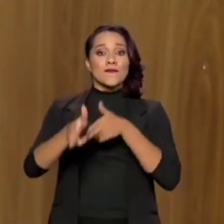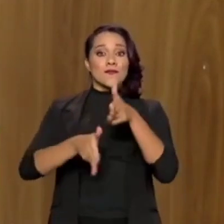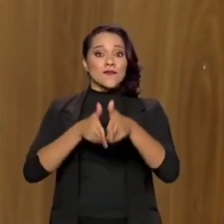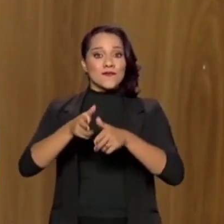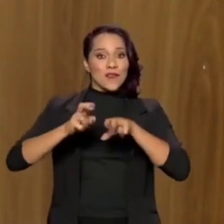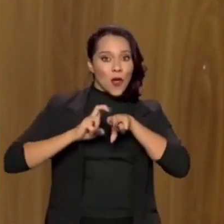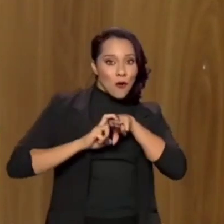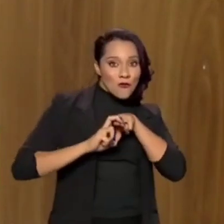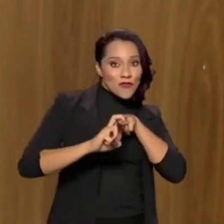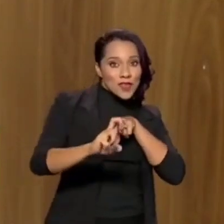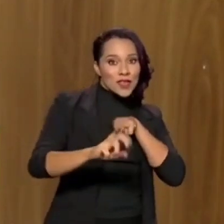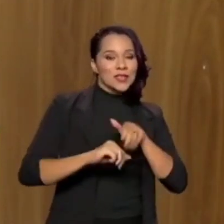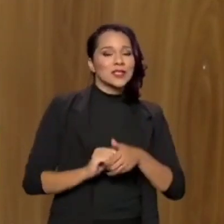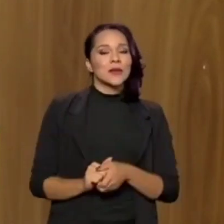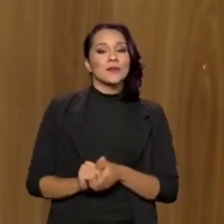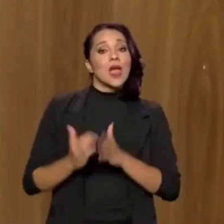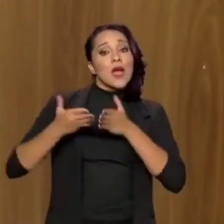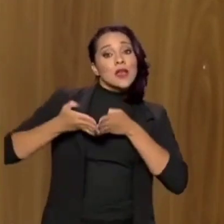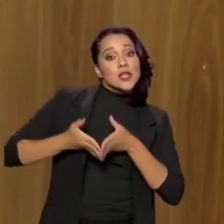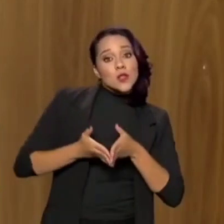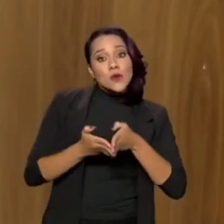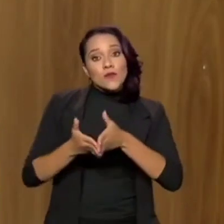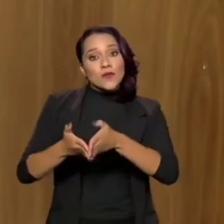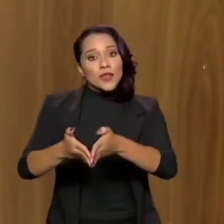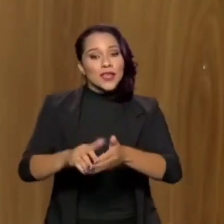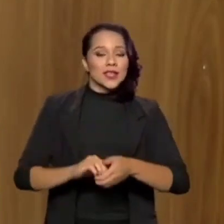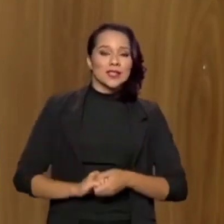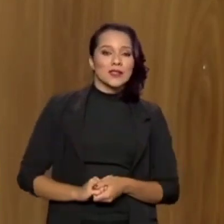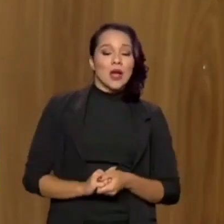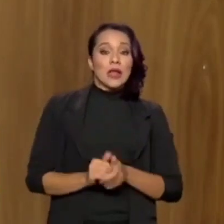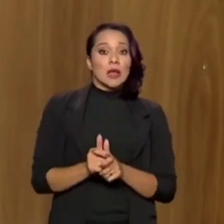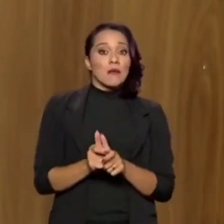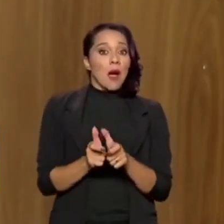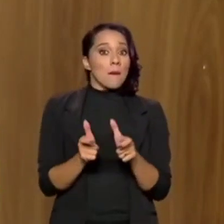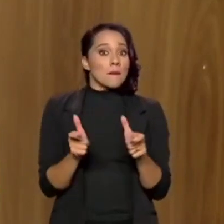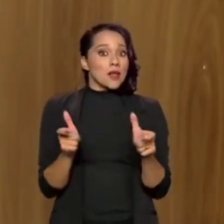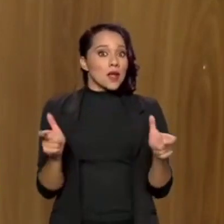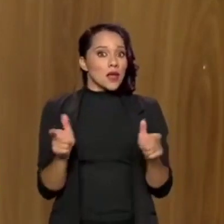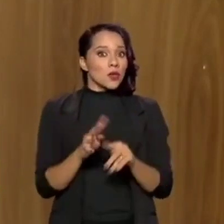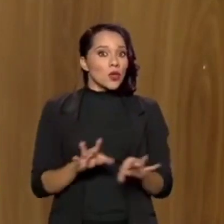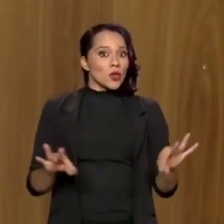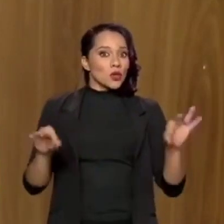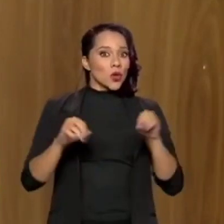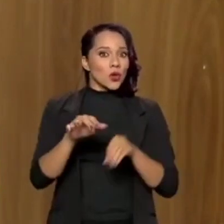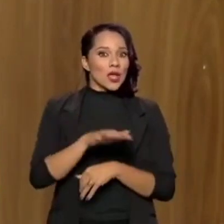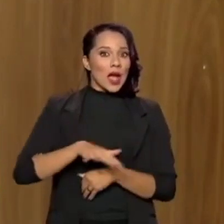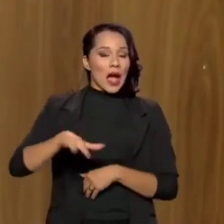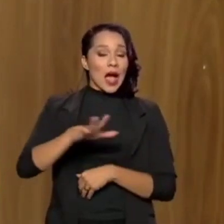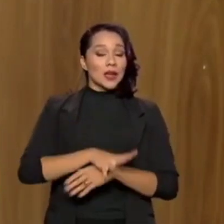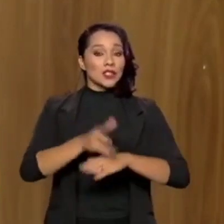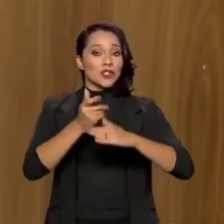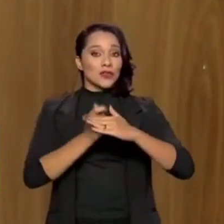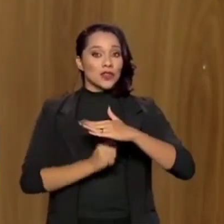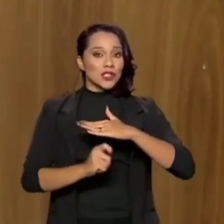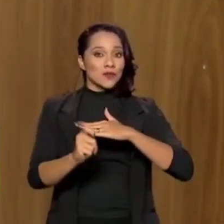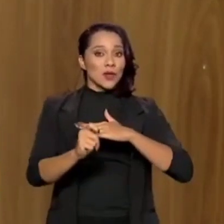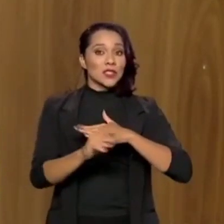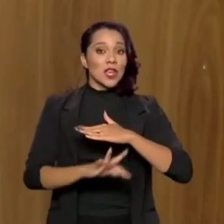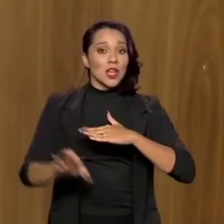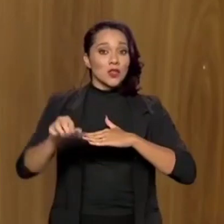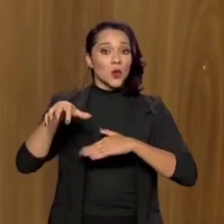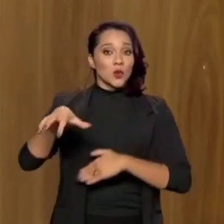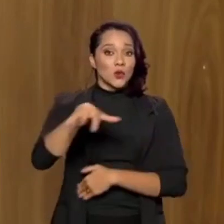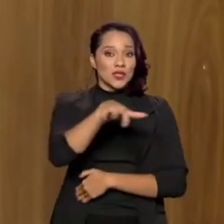ferrovias, hidrovias. Estamos ampliando toda a rede de investimentos em todos